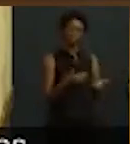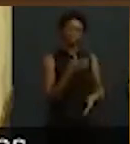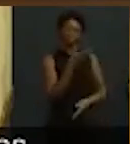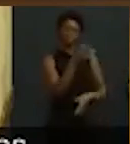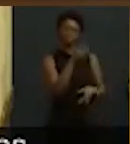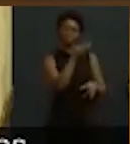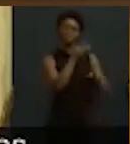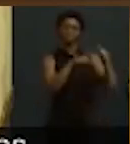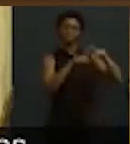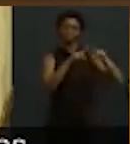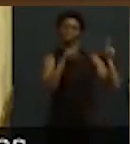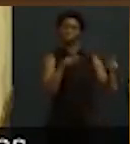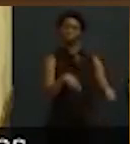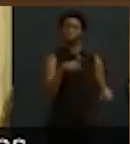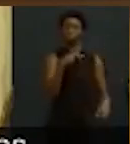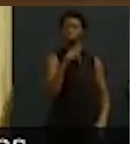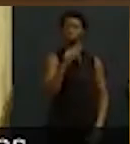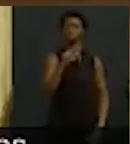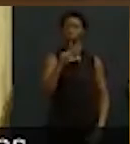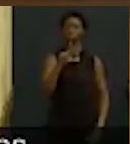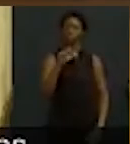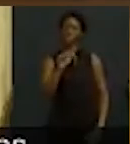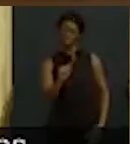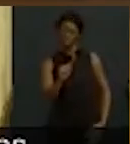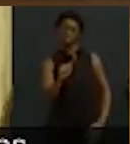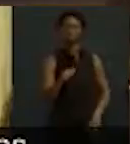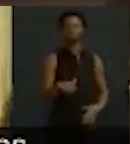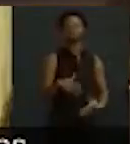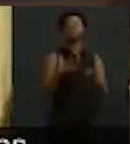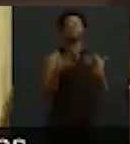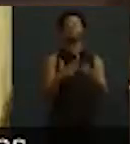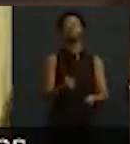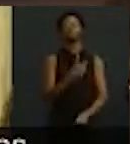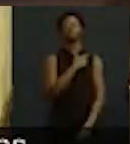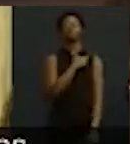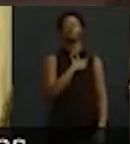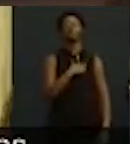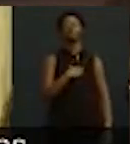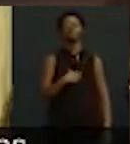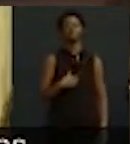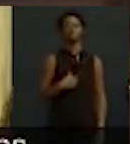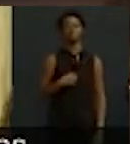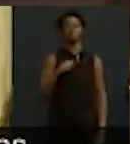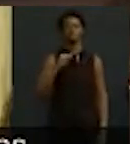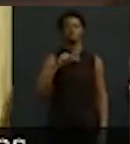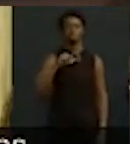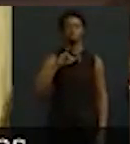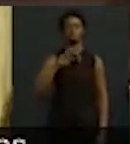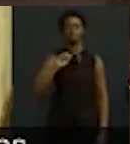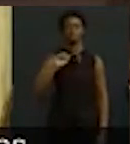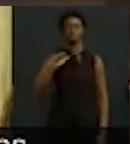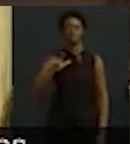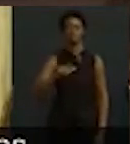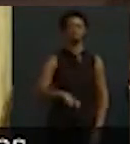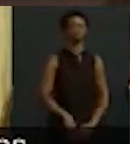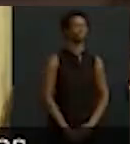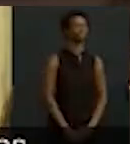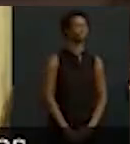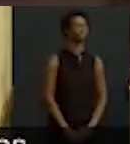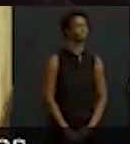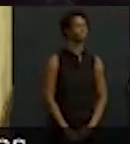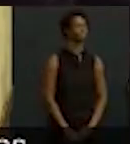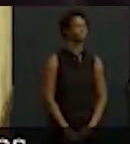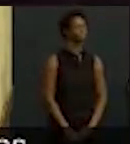Alexandra Canhas de Paiva Nazaré para receber a medalha Aníbal Frederico de